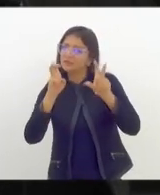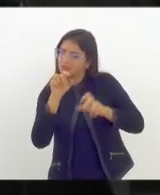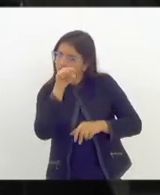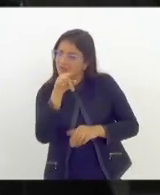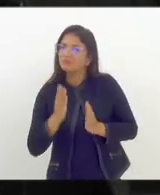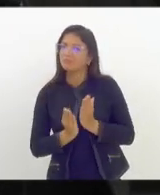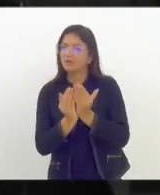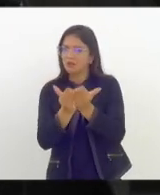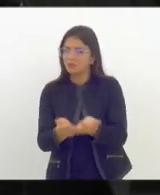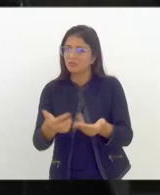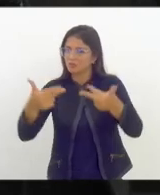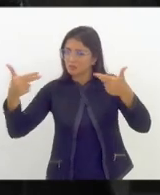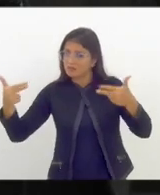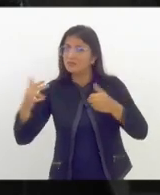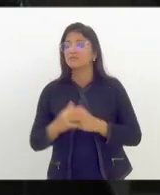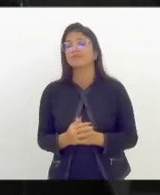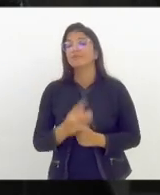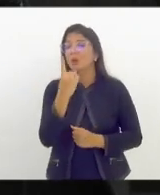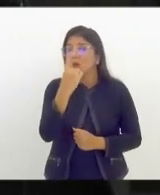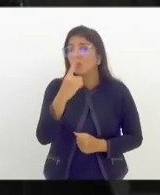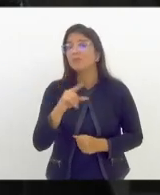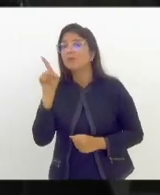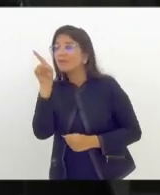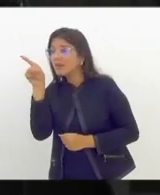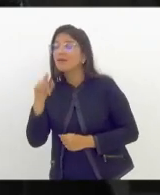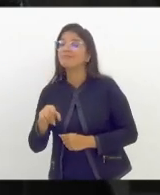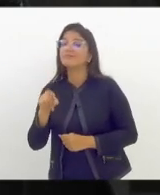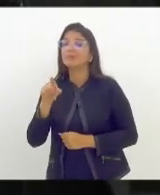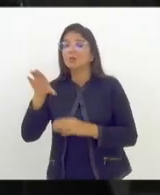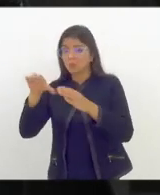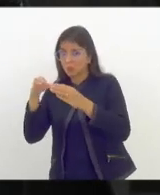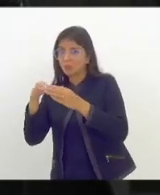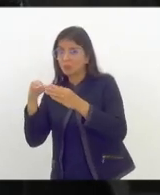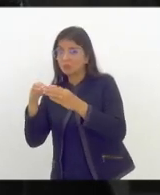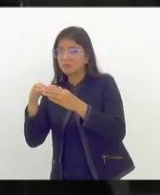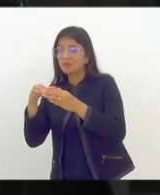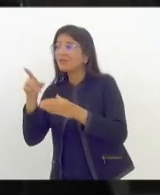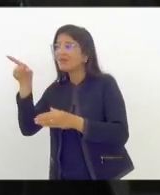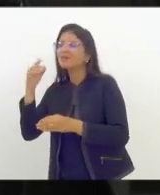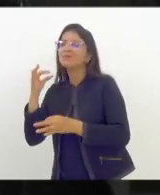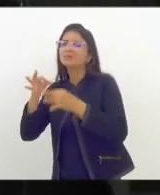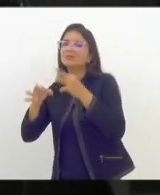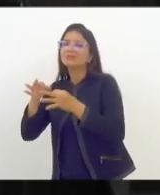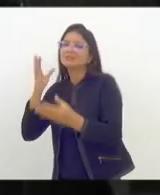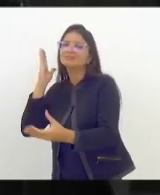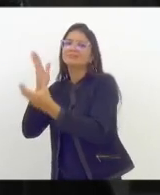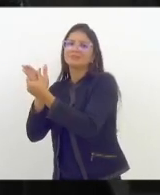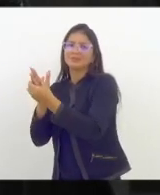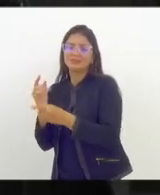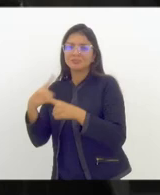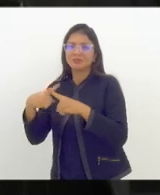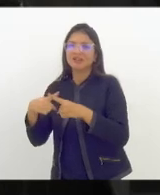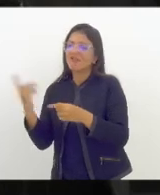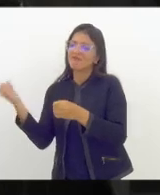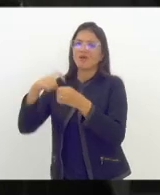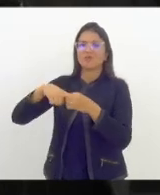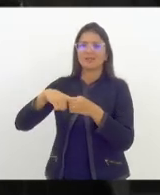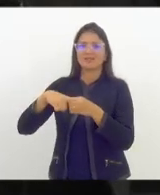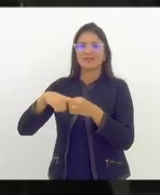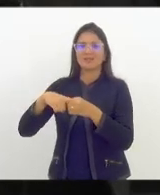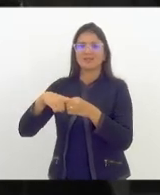Uma interposta pela própria concessionária, que entrou na Justiça para devolver a licitação.